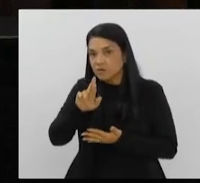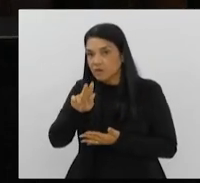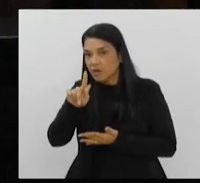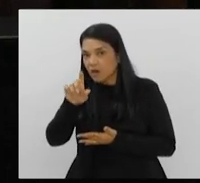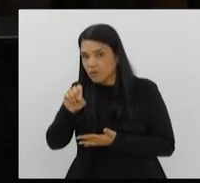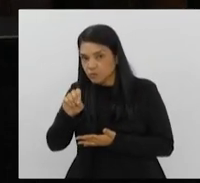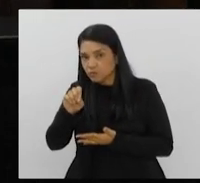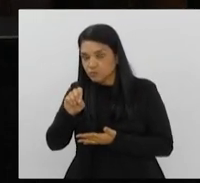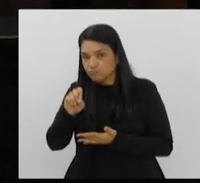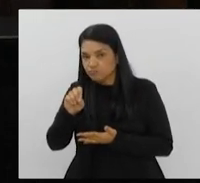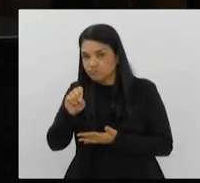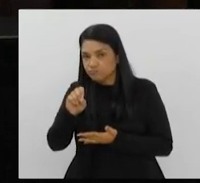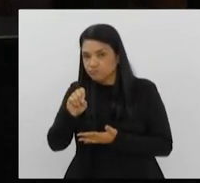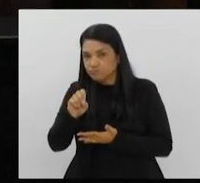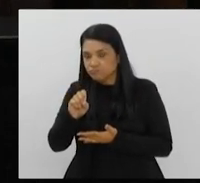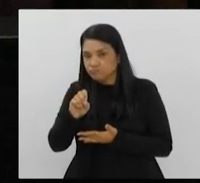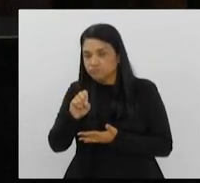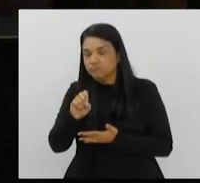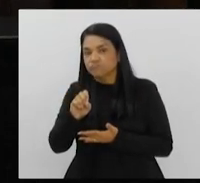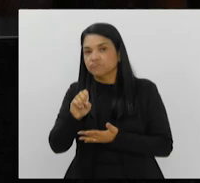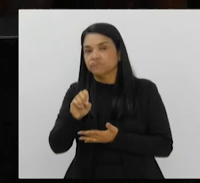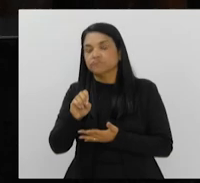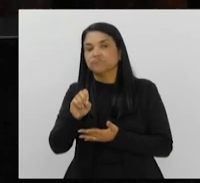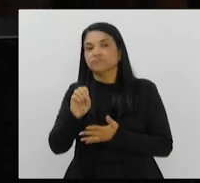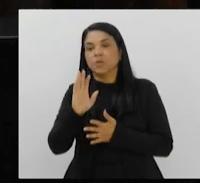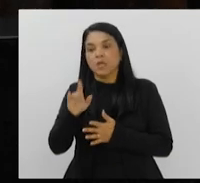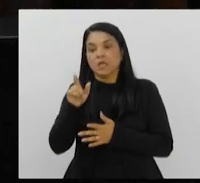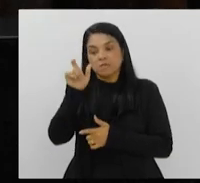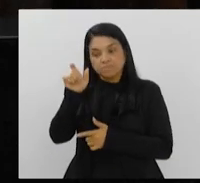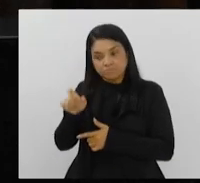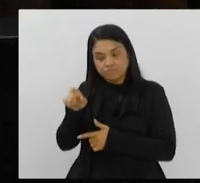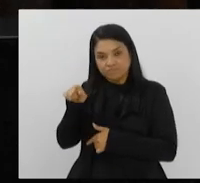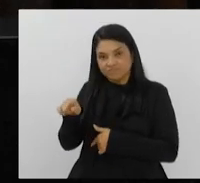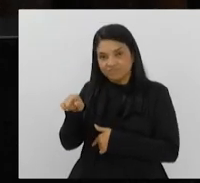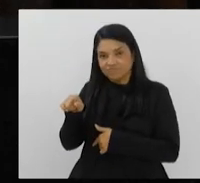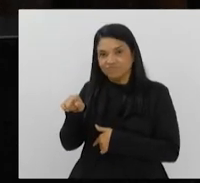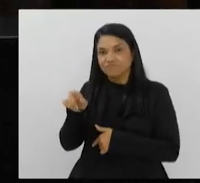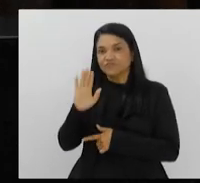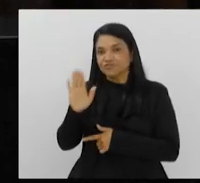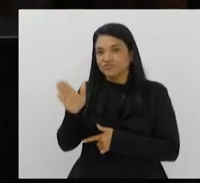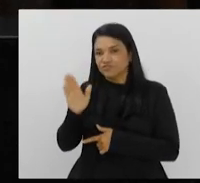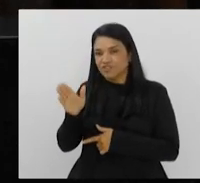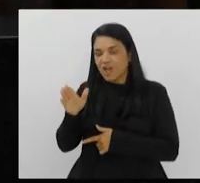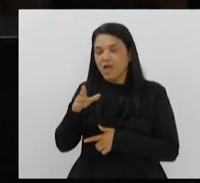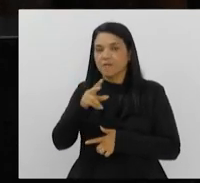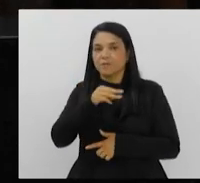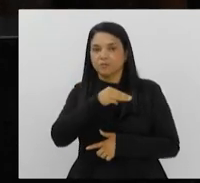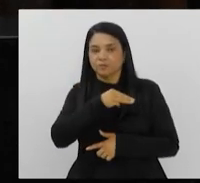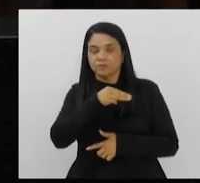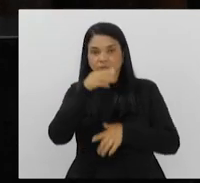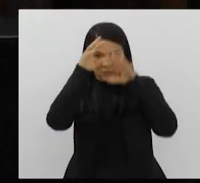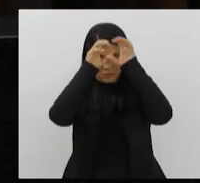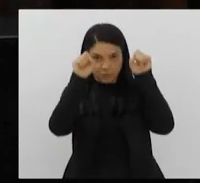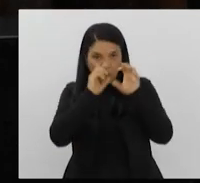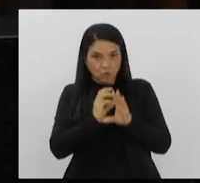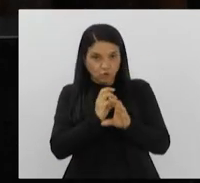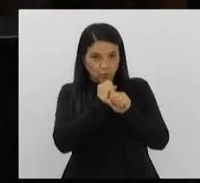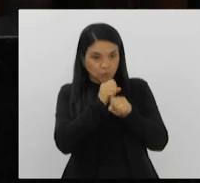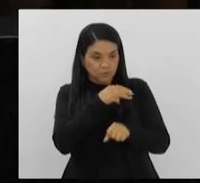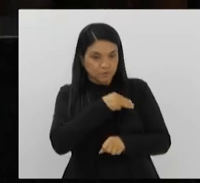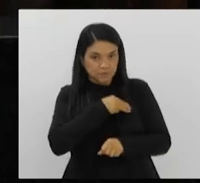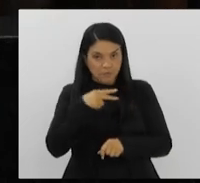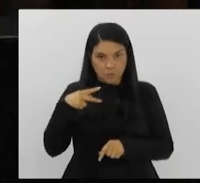dos quais ele já foi alvo, inclusive, pelo Tribunal de Contas e pelo Ministério Público, porque o